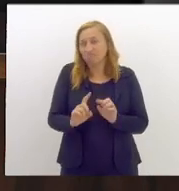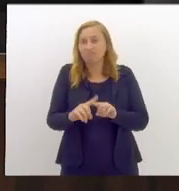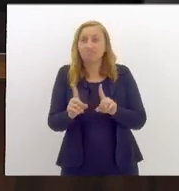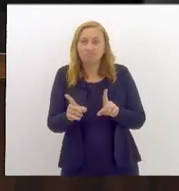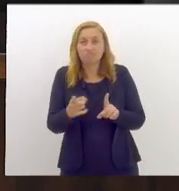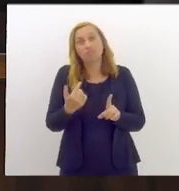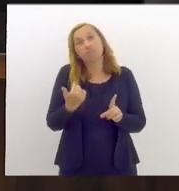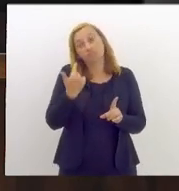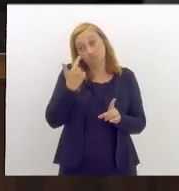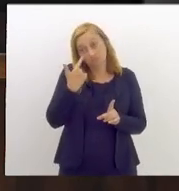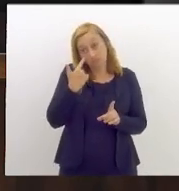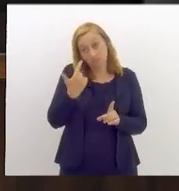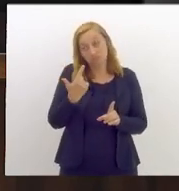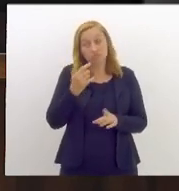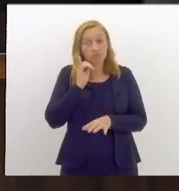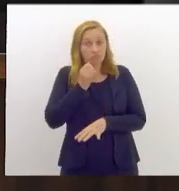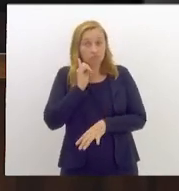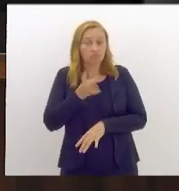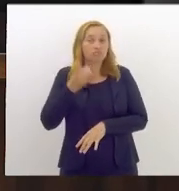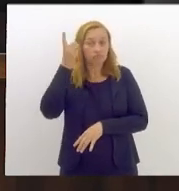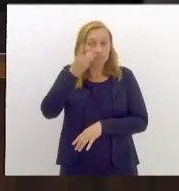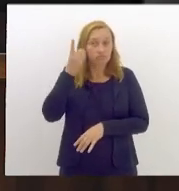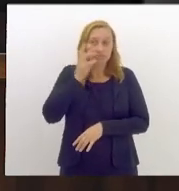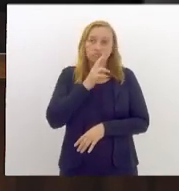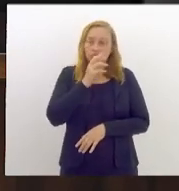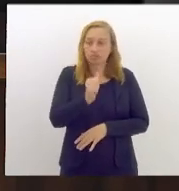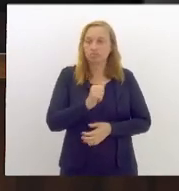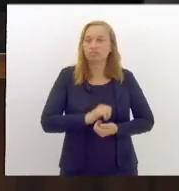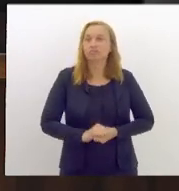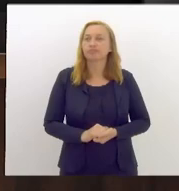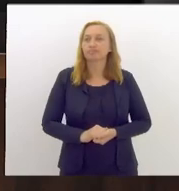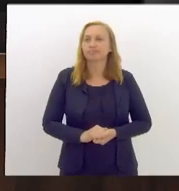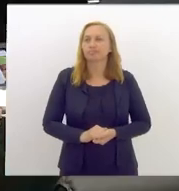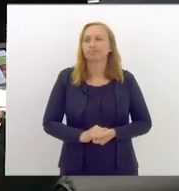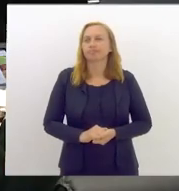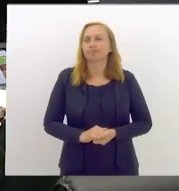vamos ouvir o relator Deputado Rodrigo Amorim